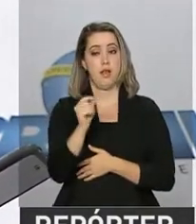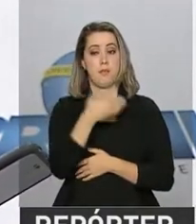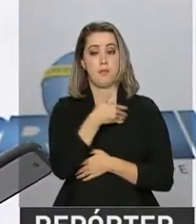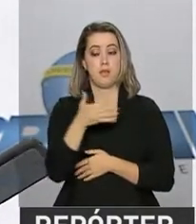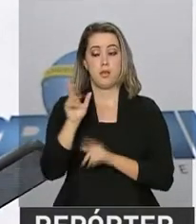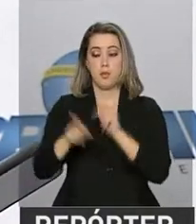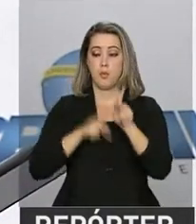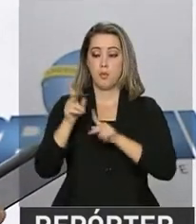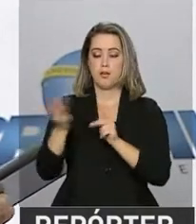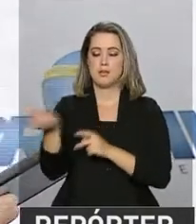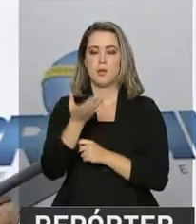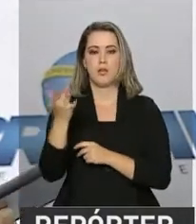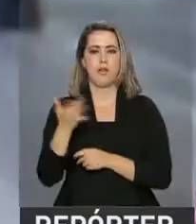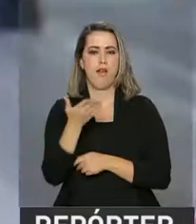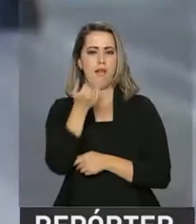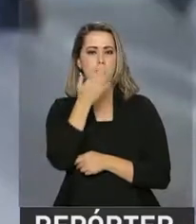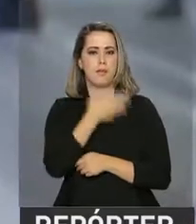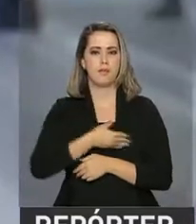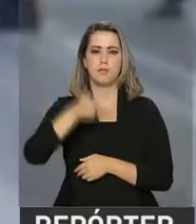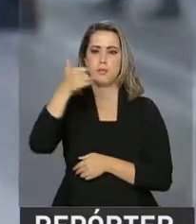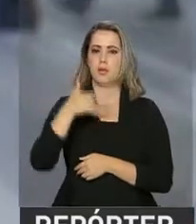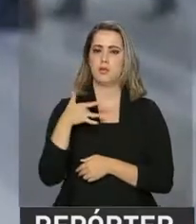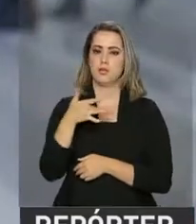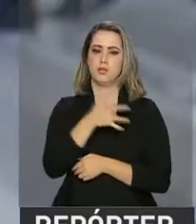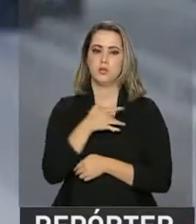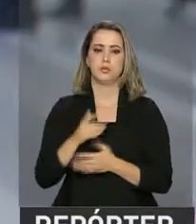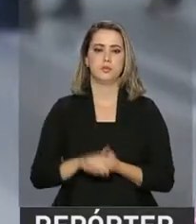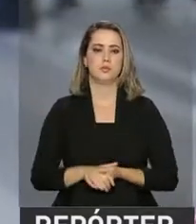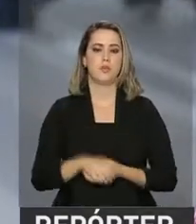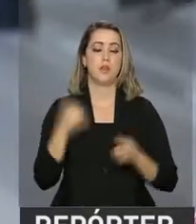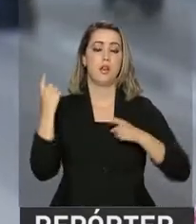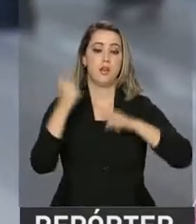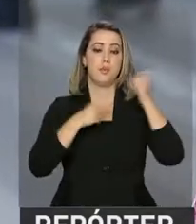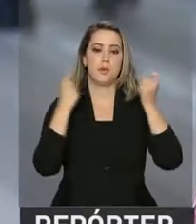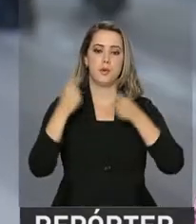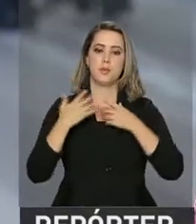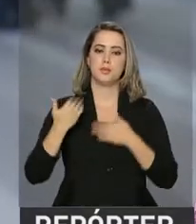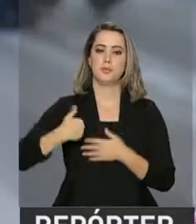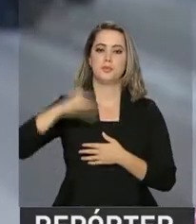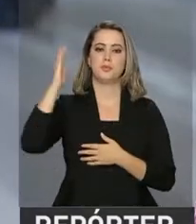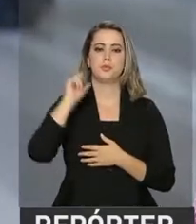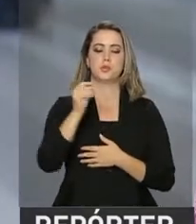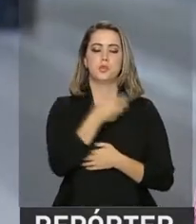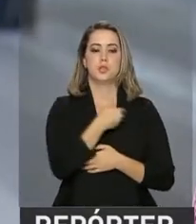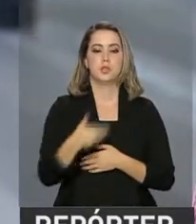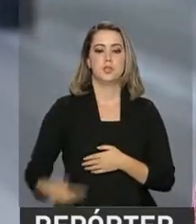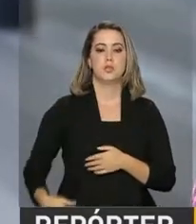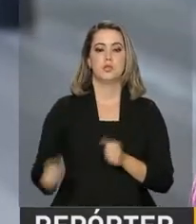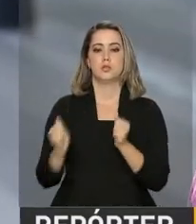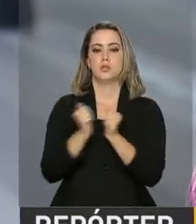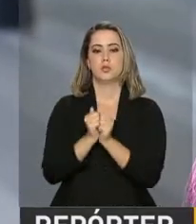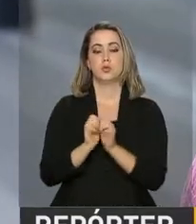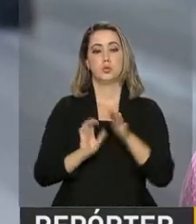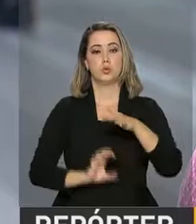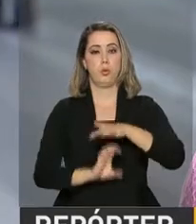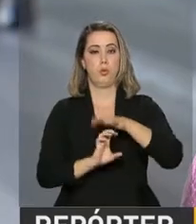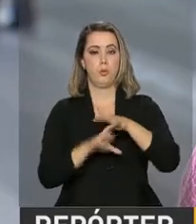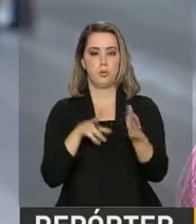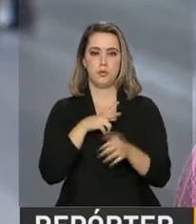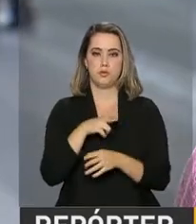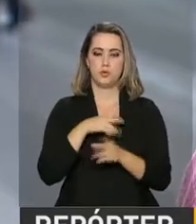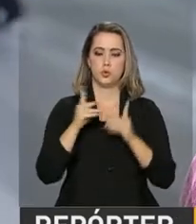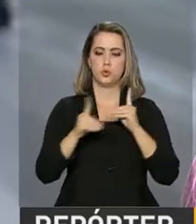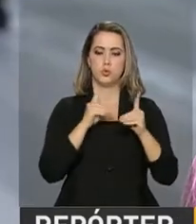alimentos mais salgado ea preocupação com a saúde vai além do governo iniciativa privada tem avançado nas discussões